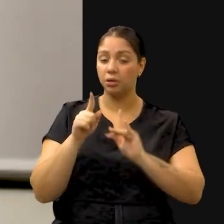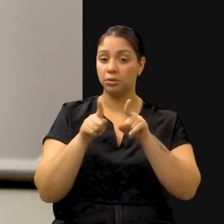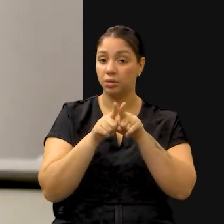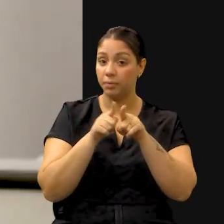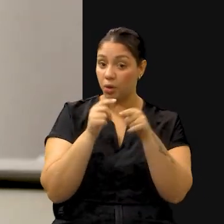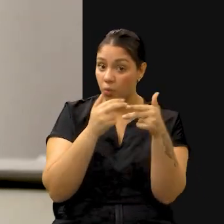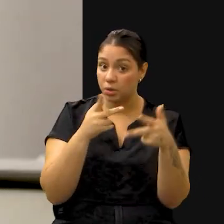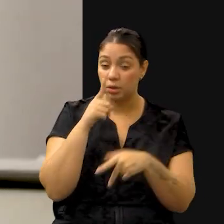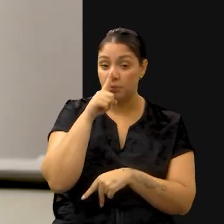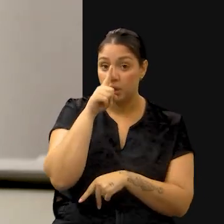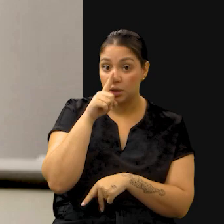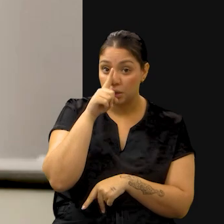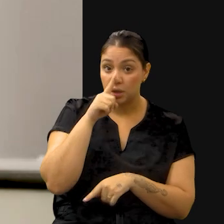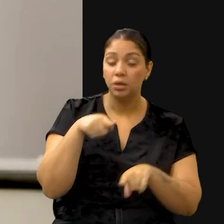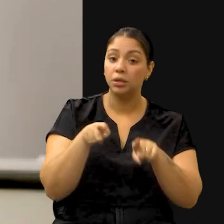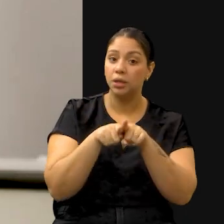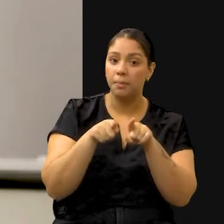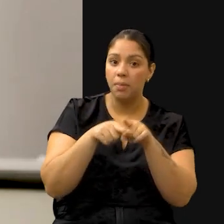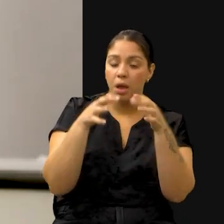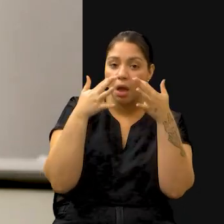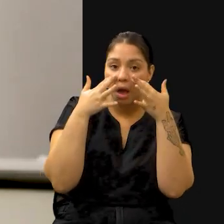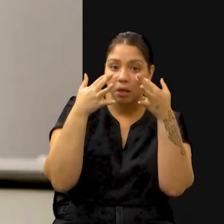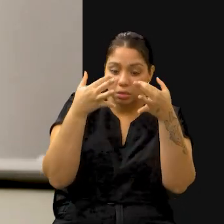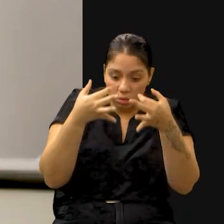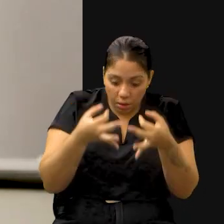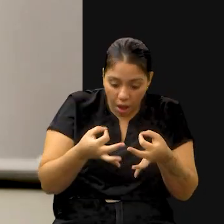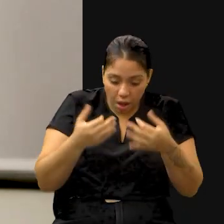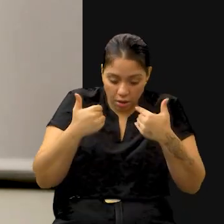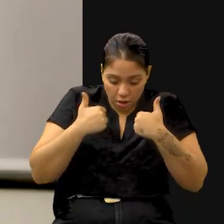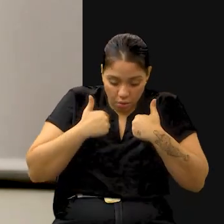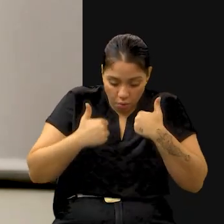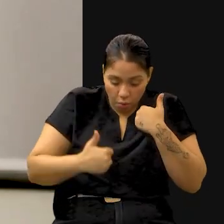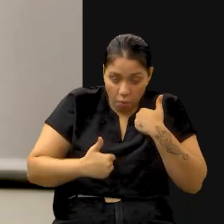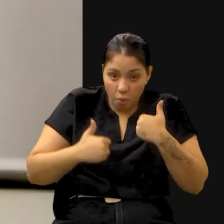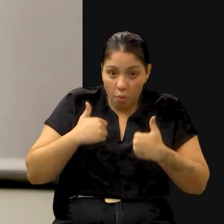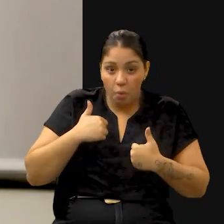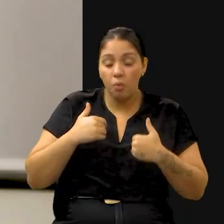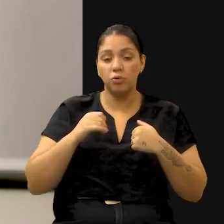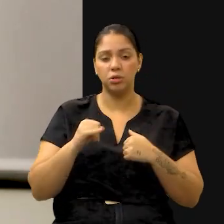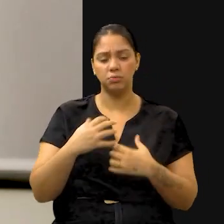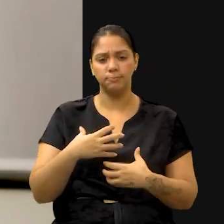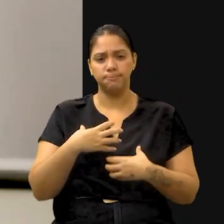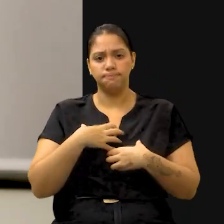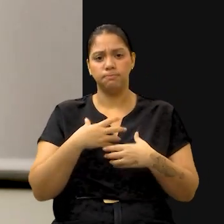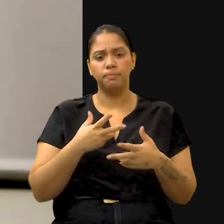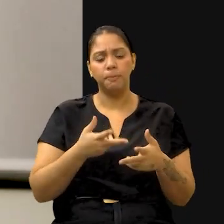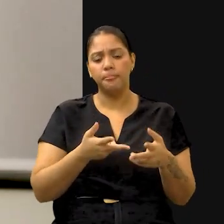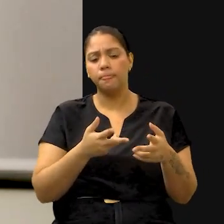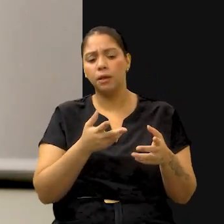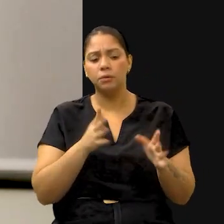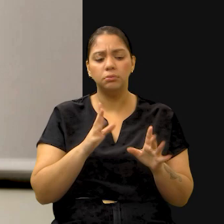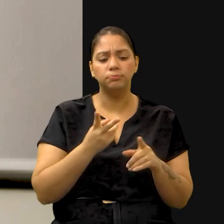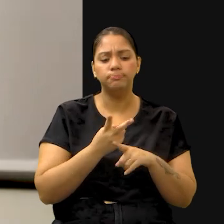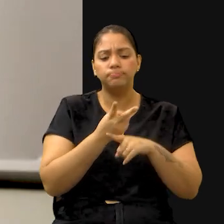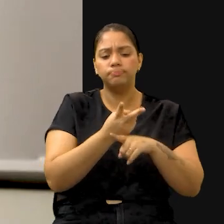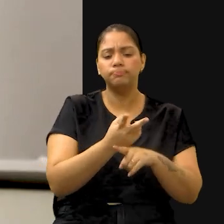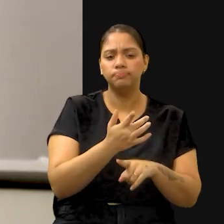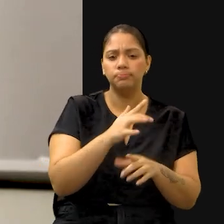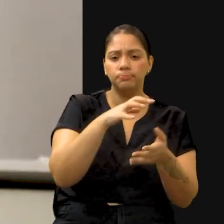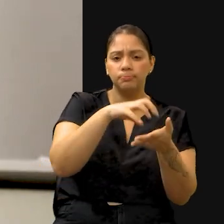os fatores de risco e de estar atento ao próprio corpo, né? Se sentir esses sintomas, procurar uma